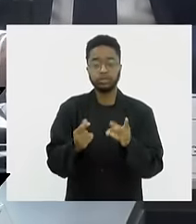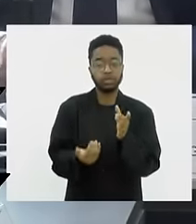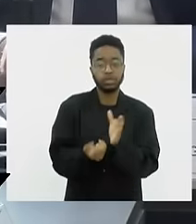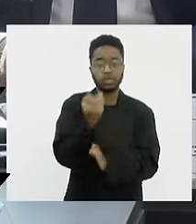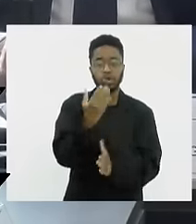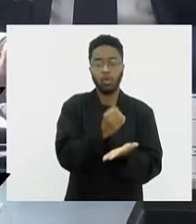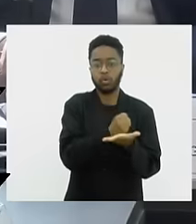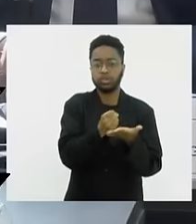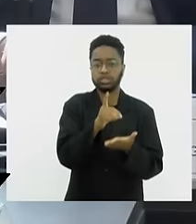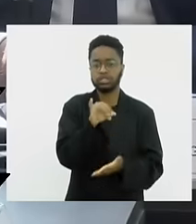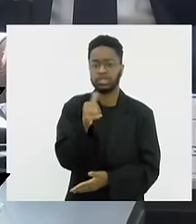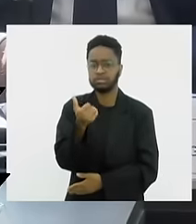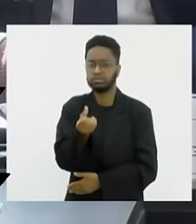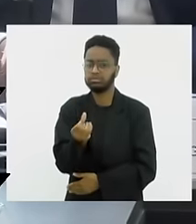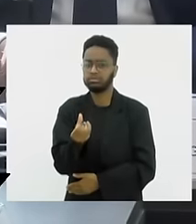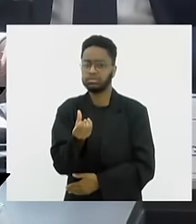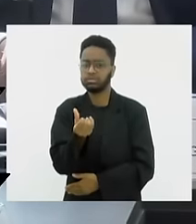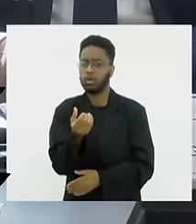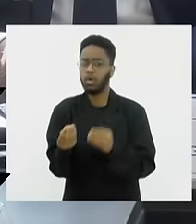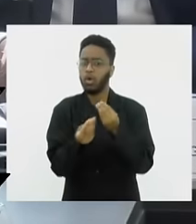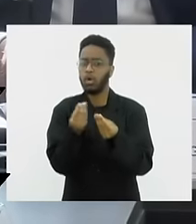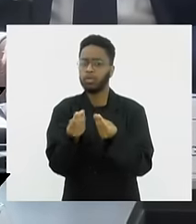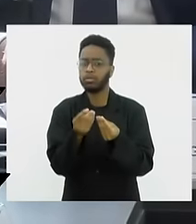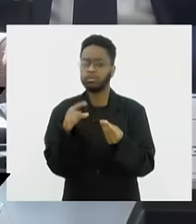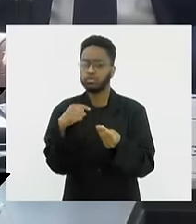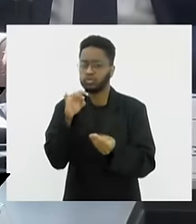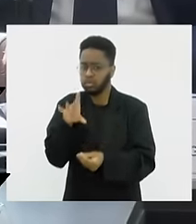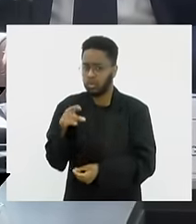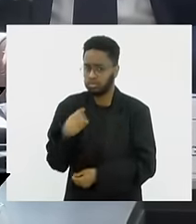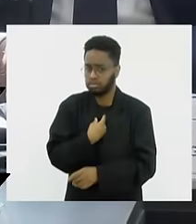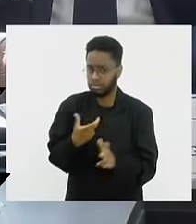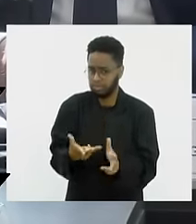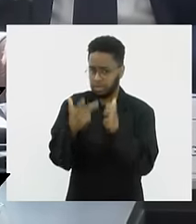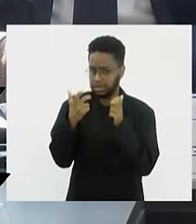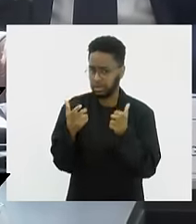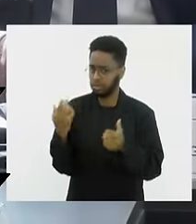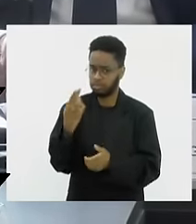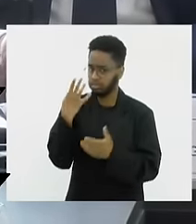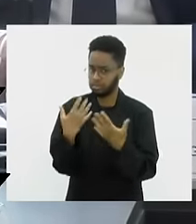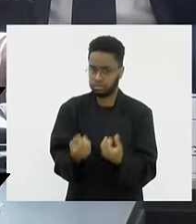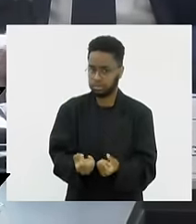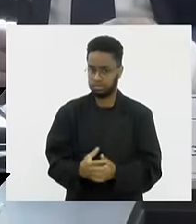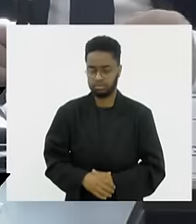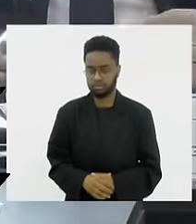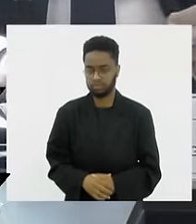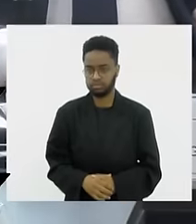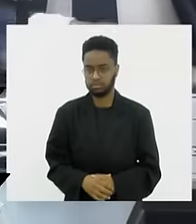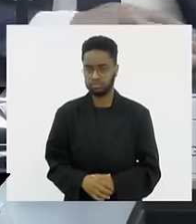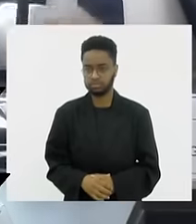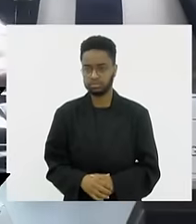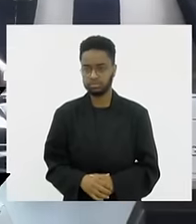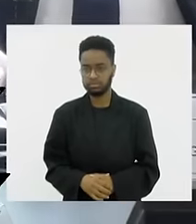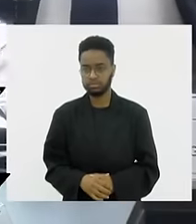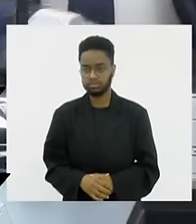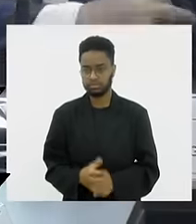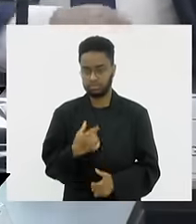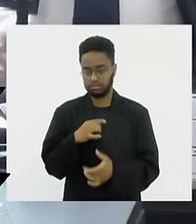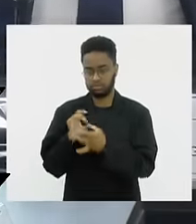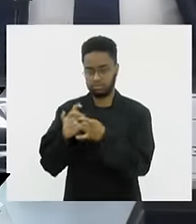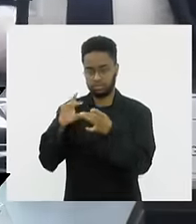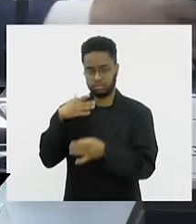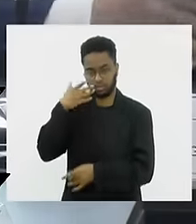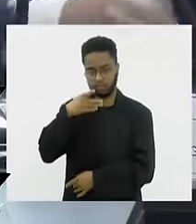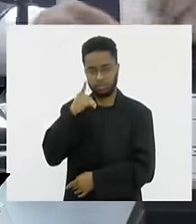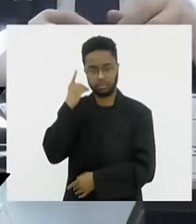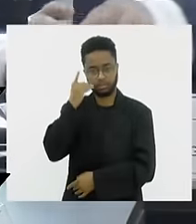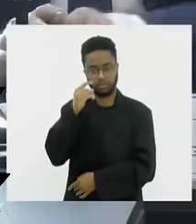porra. Será que só a gente que enxerga isso? Não dá para aceitar. Deputado, e aí eu vou deixar a parte do deputado Alan. Eu quero